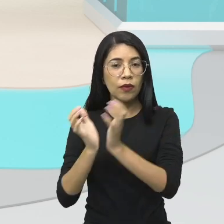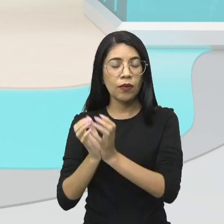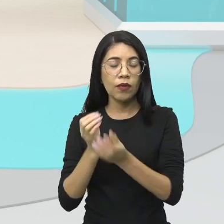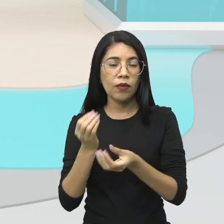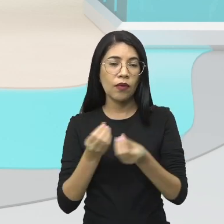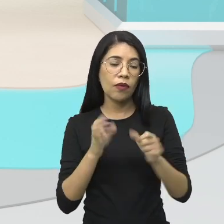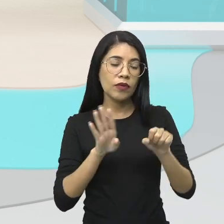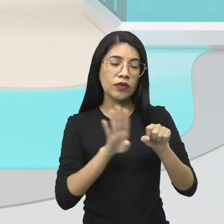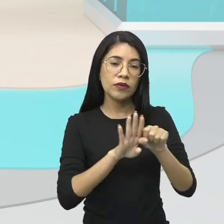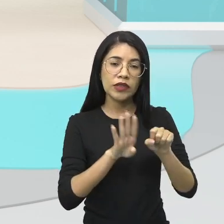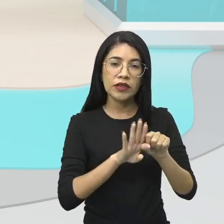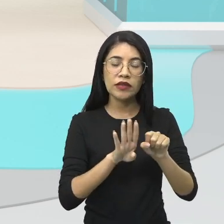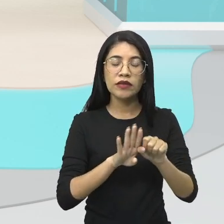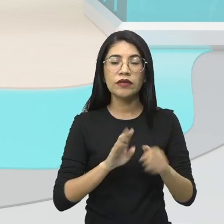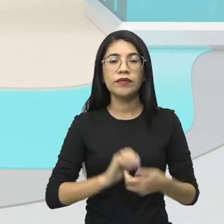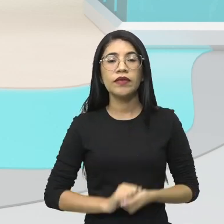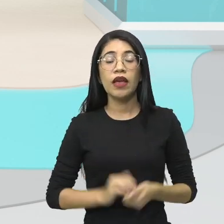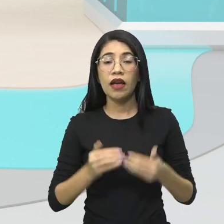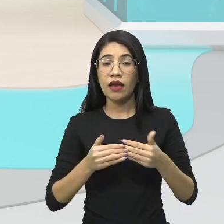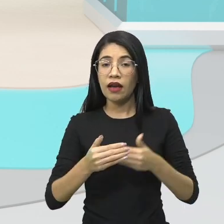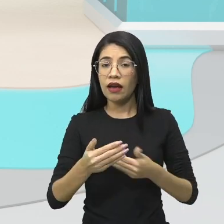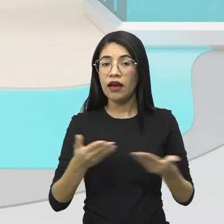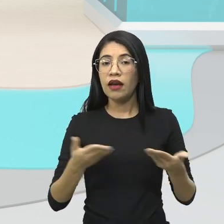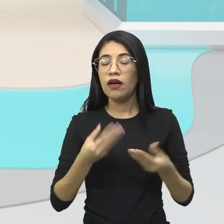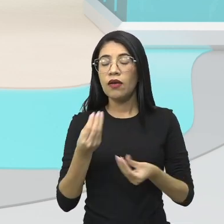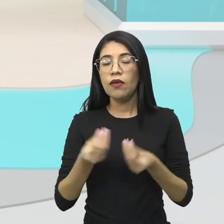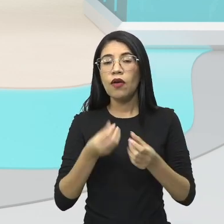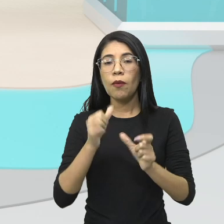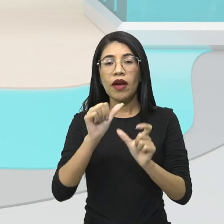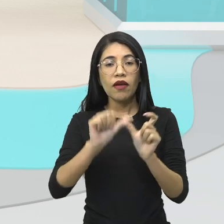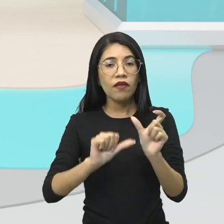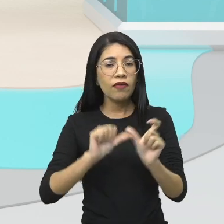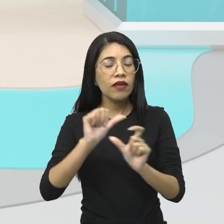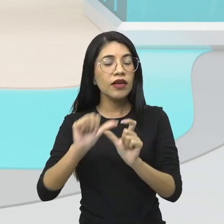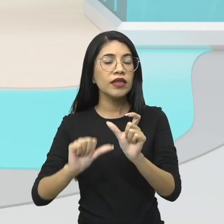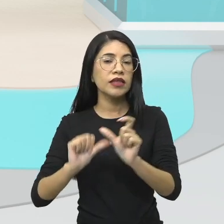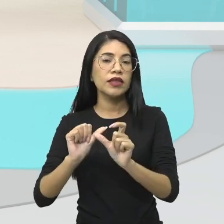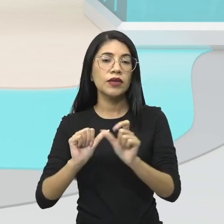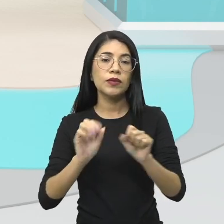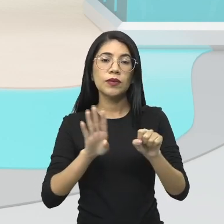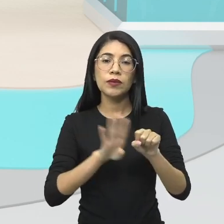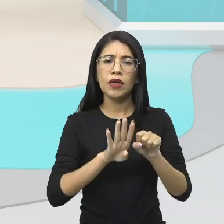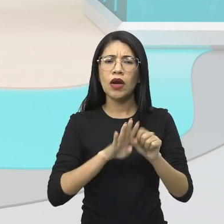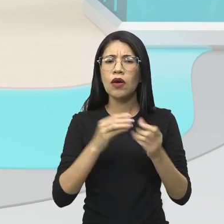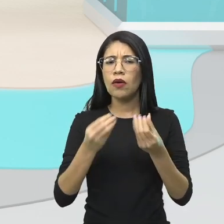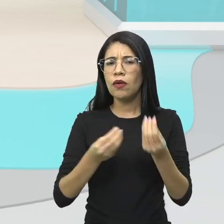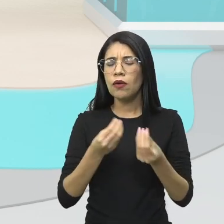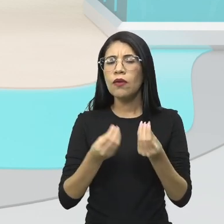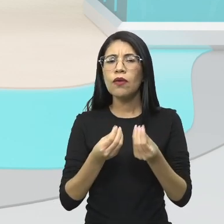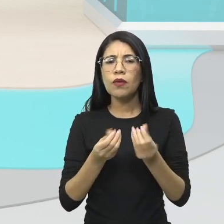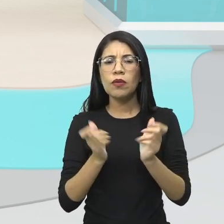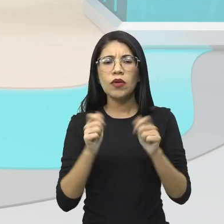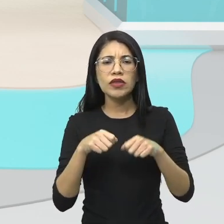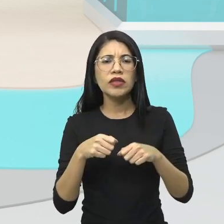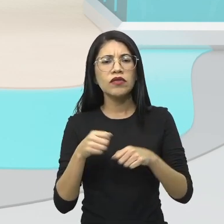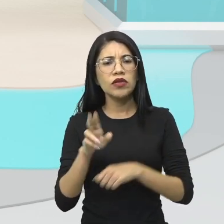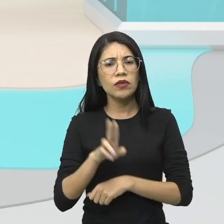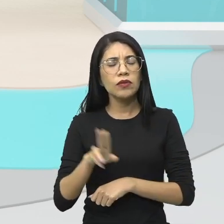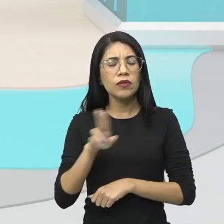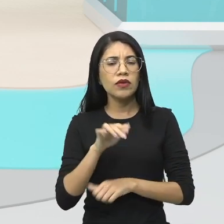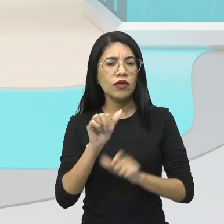desses substantivos. A partir de agora, nós vamos ver a flexão desses substantivos. Como que esses substantivos eles se